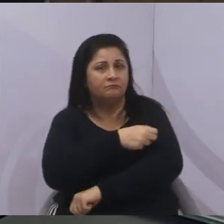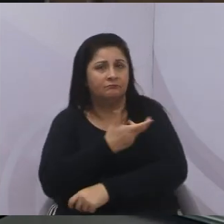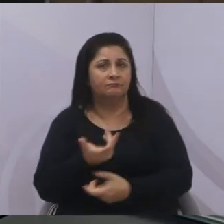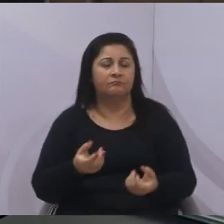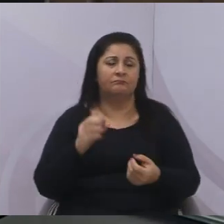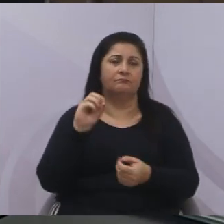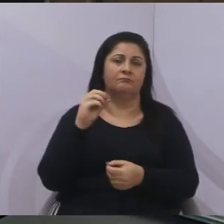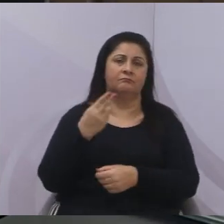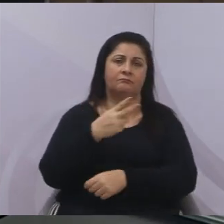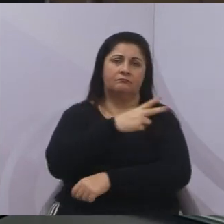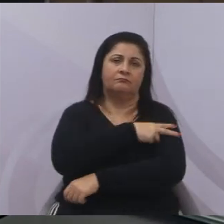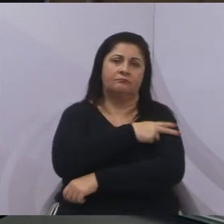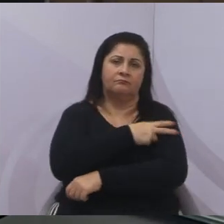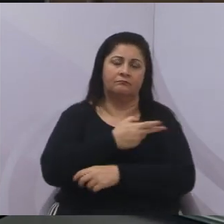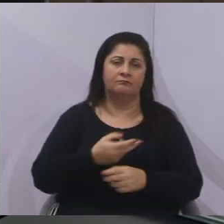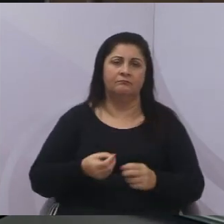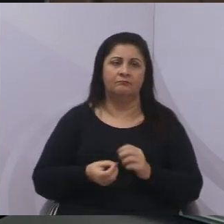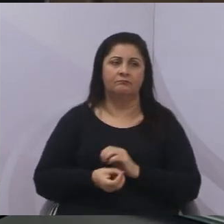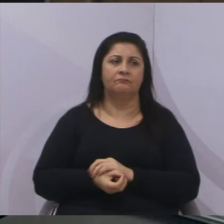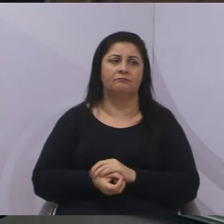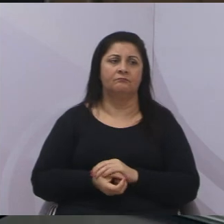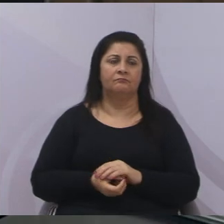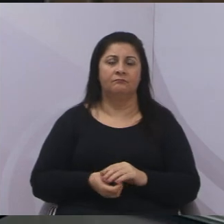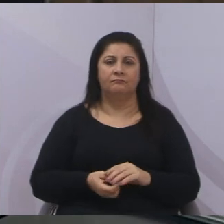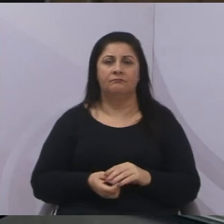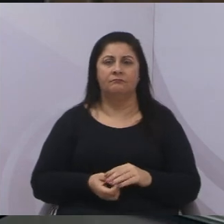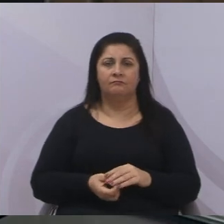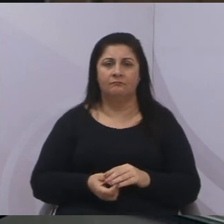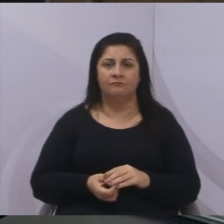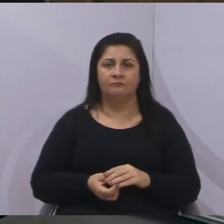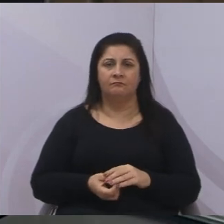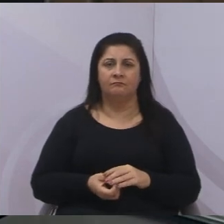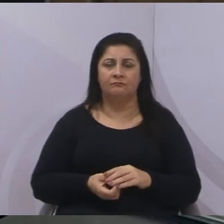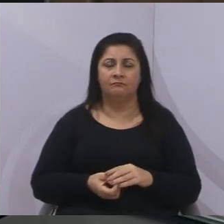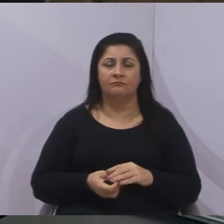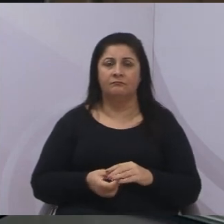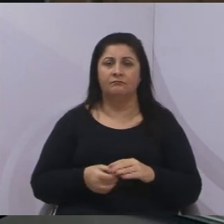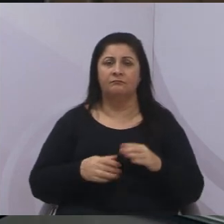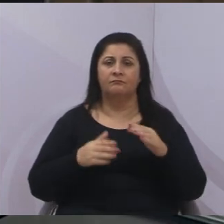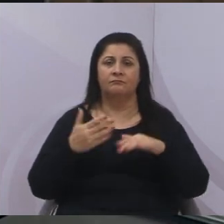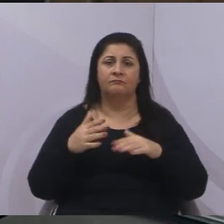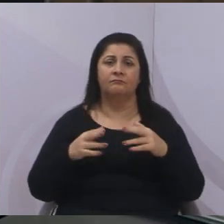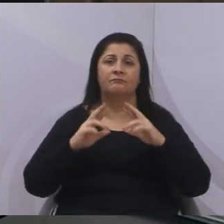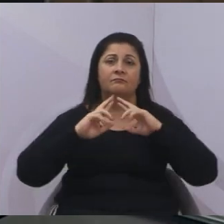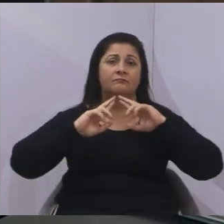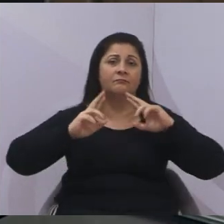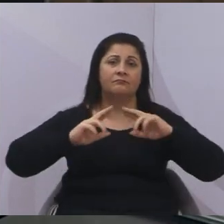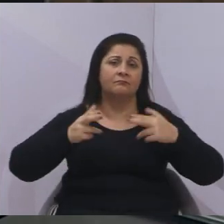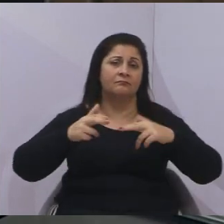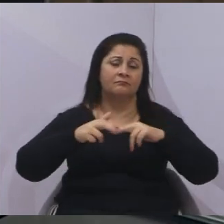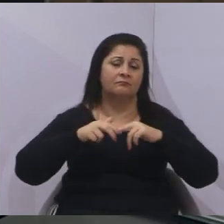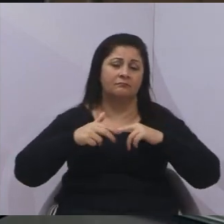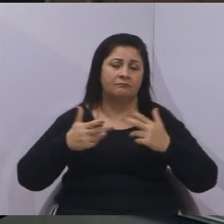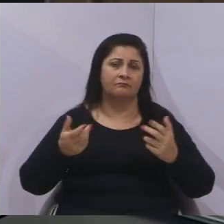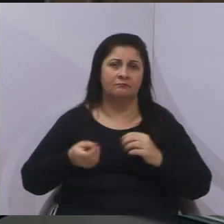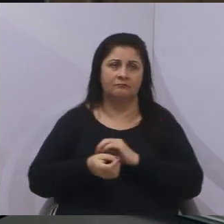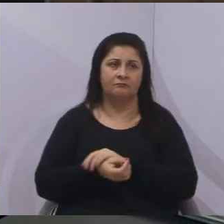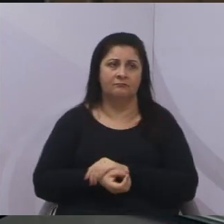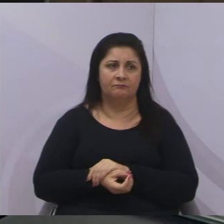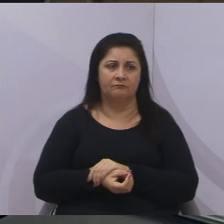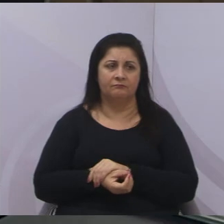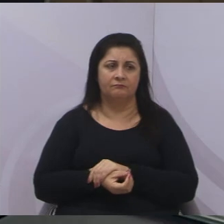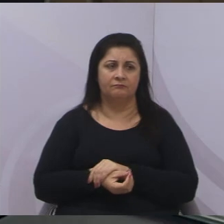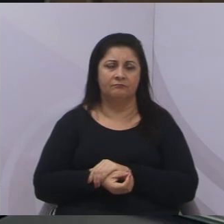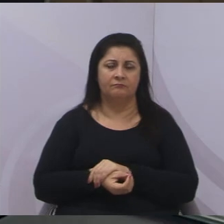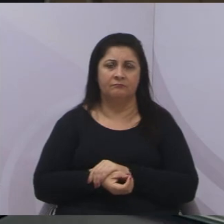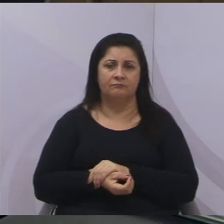lá também no posto de saúde. E muitas vezes as nossas reclamações são por isso também. Então, que vão